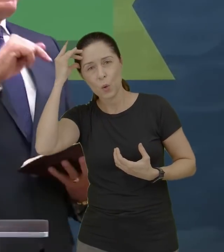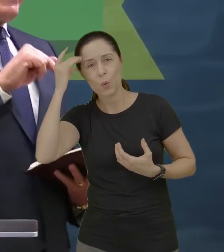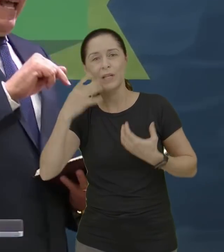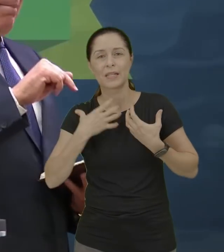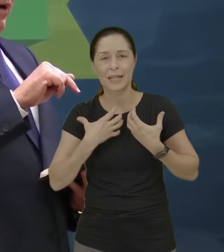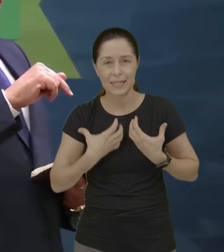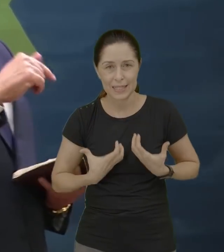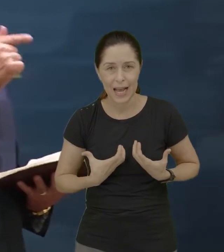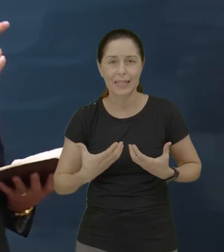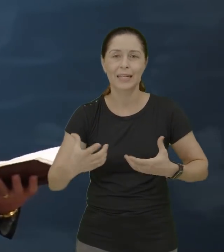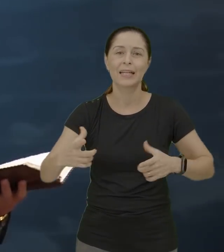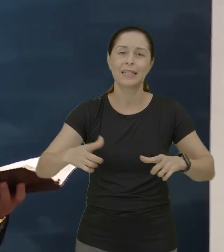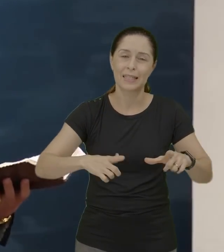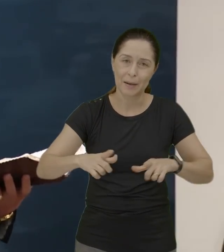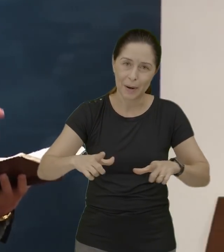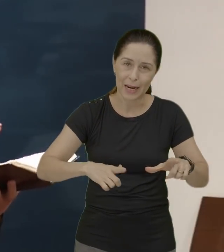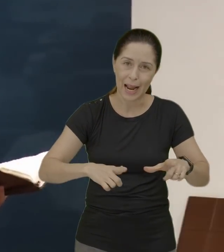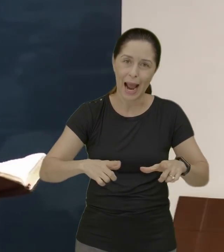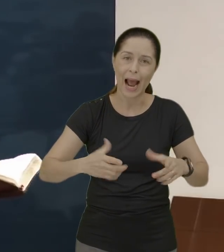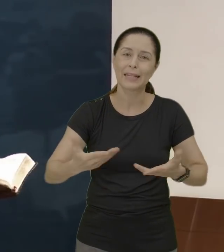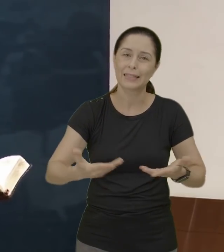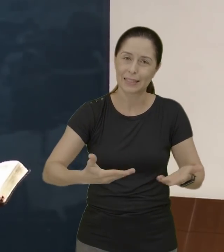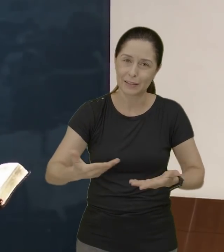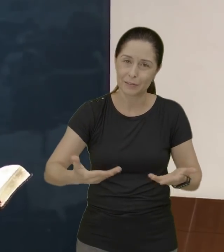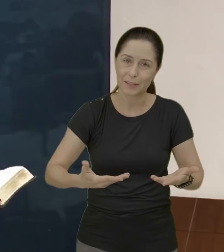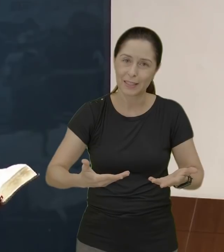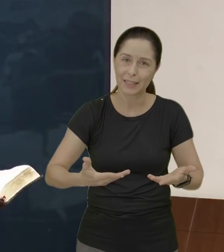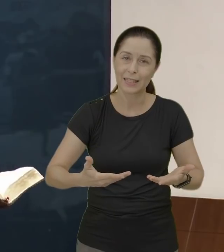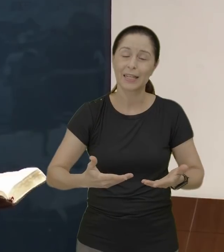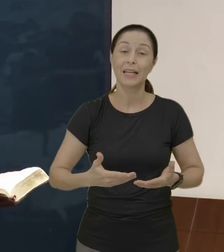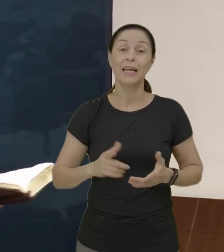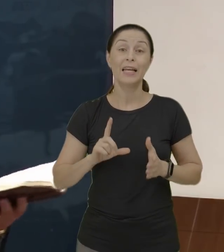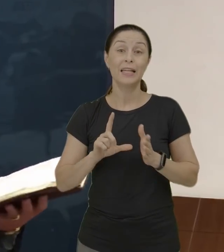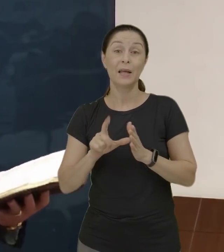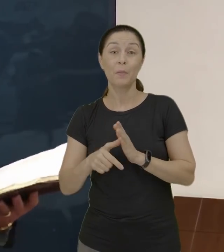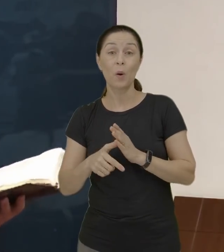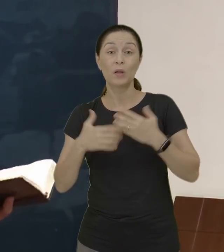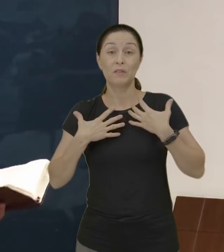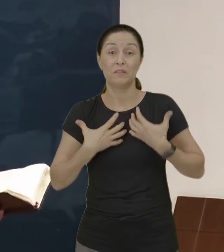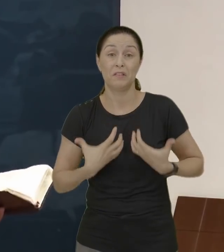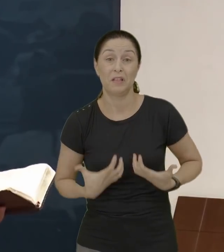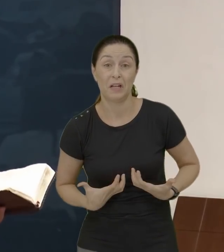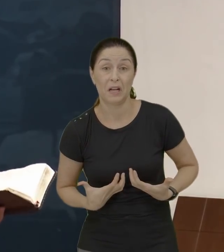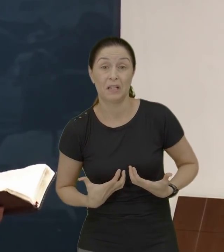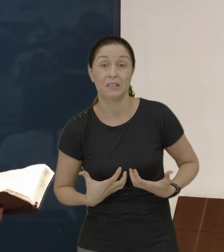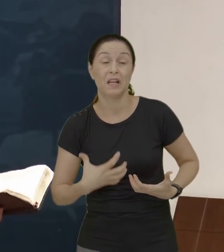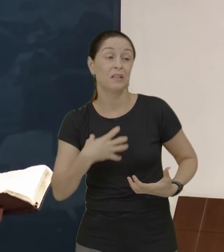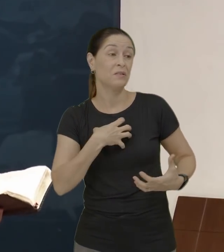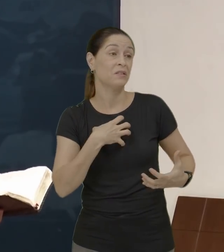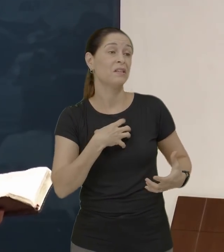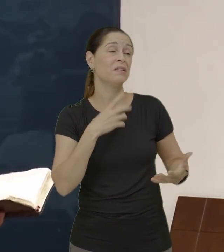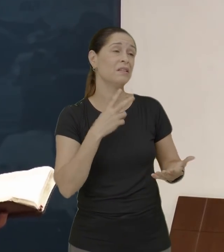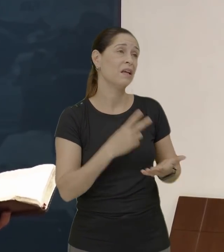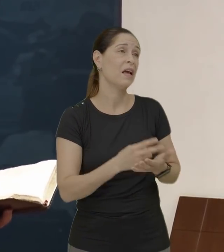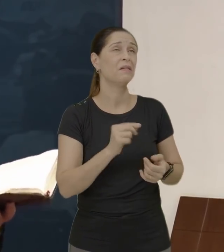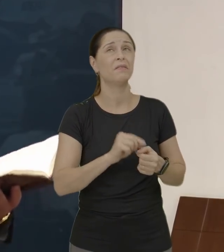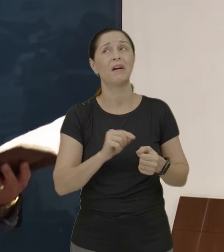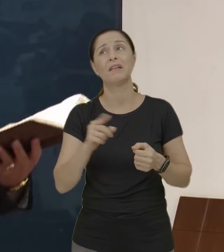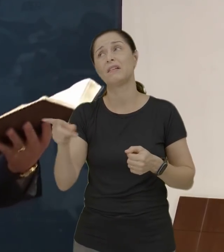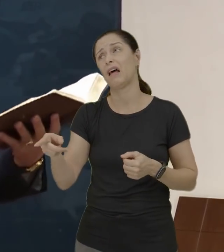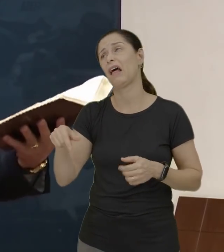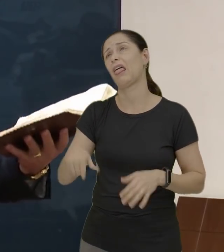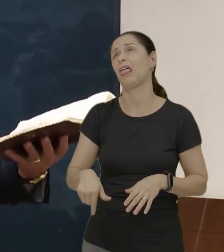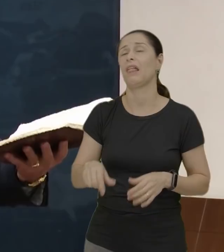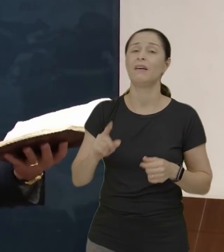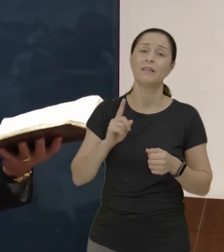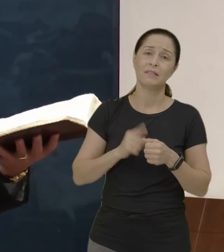Porque nem sempre ao fazer o bem você recebe o retorno de quem recebeu o bem. Tem gente que você